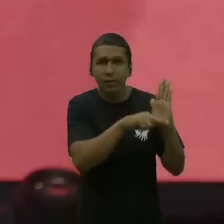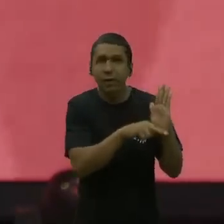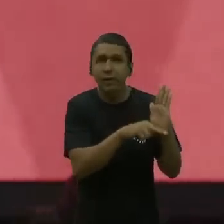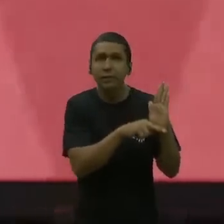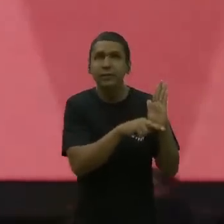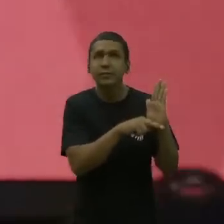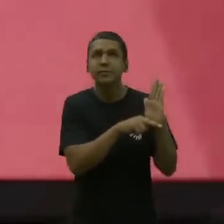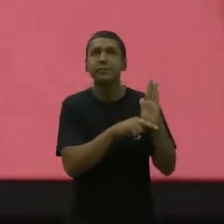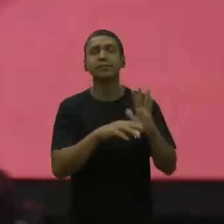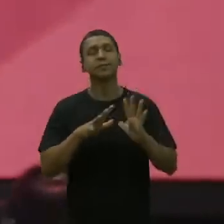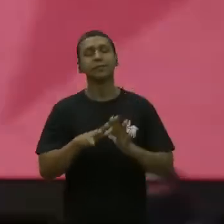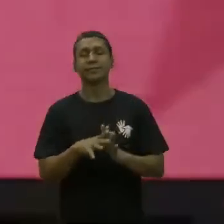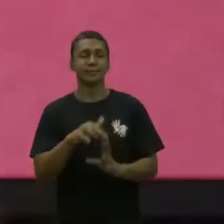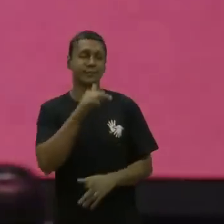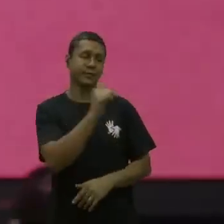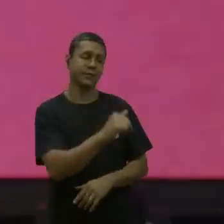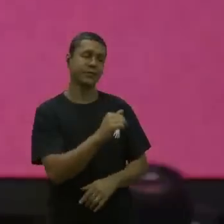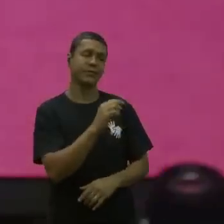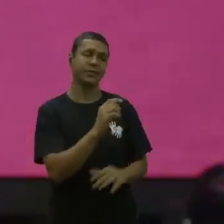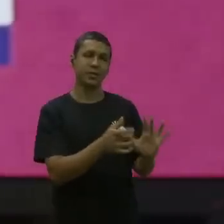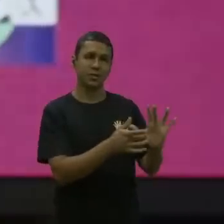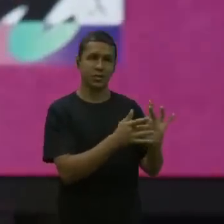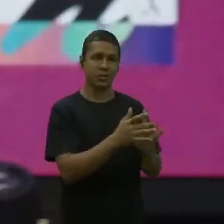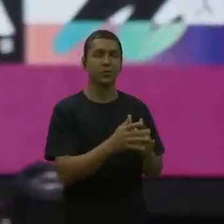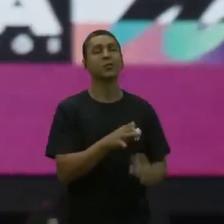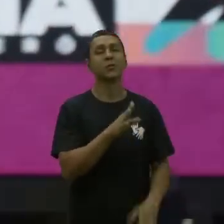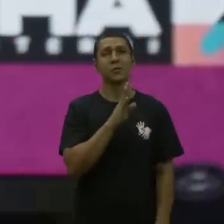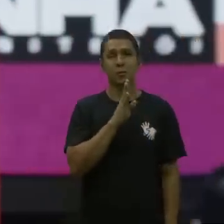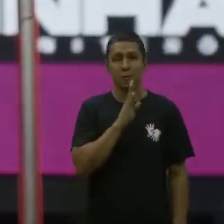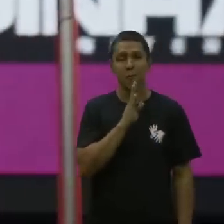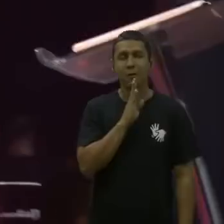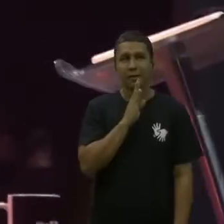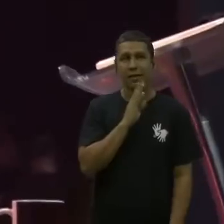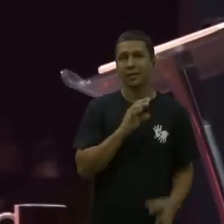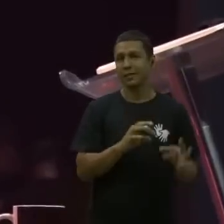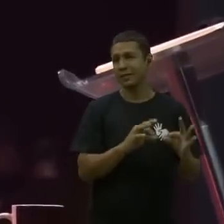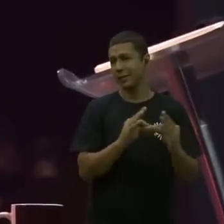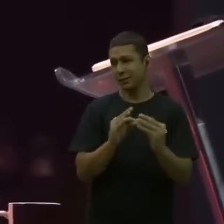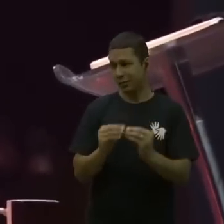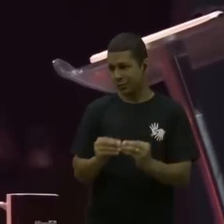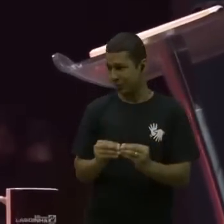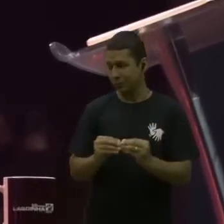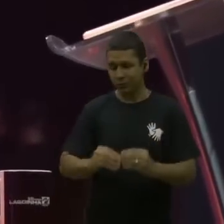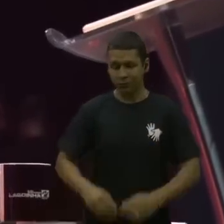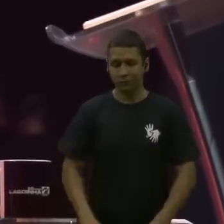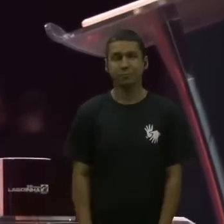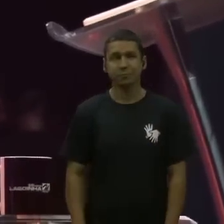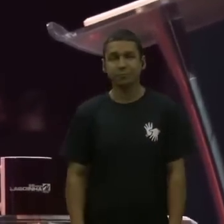Só que ninguém melhor do que Jesus para saber quem é e quem não.